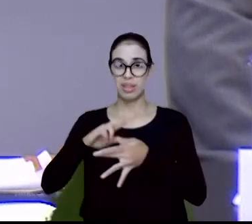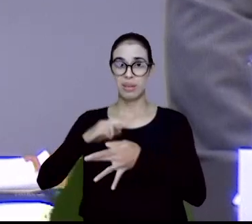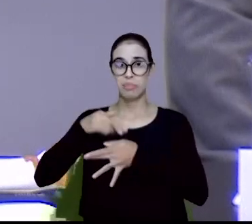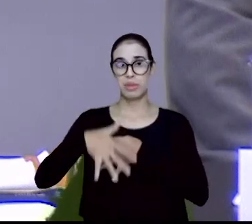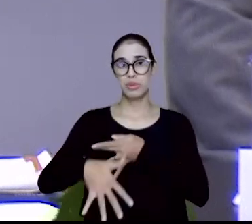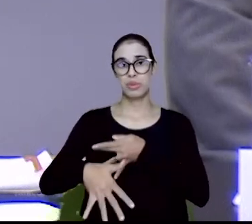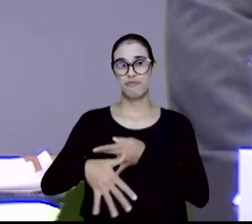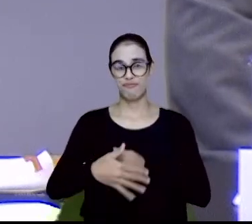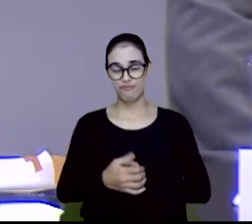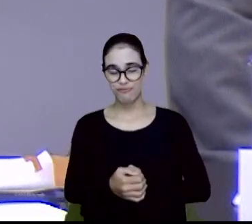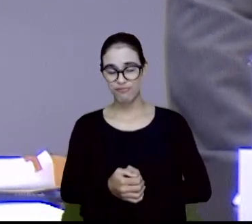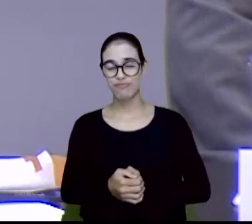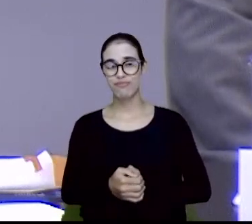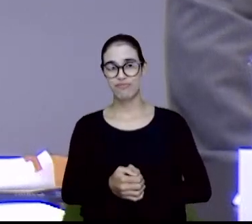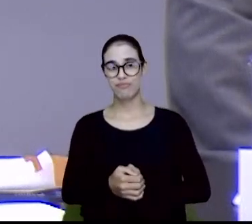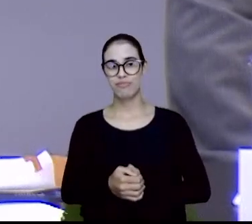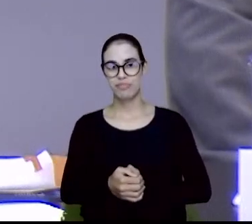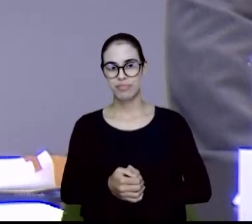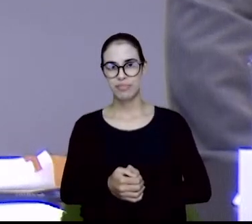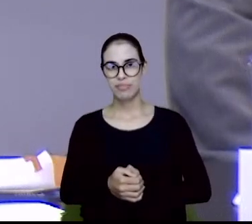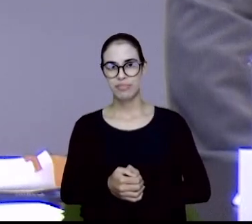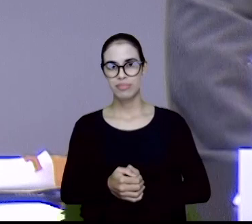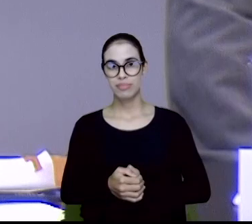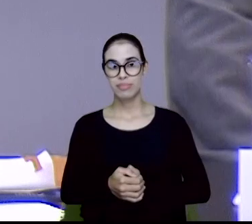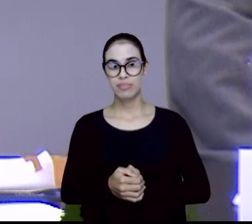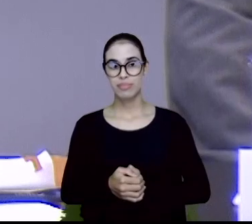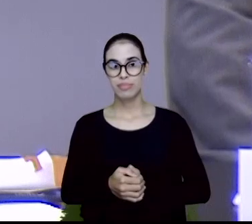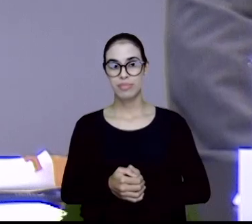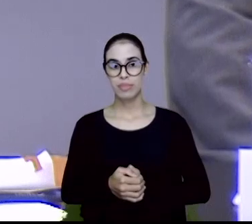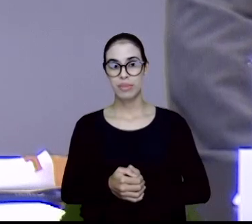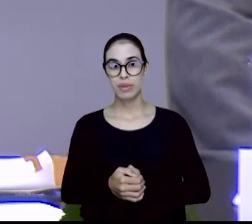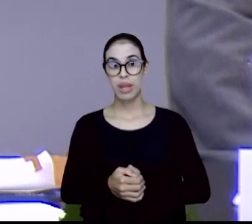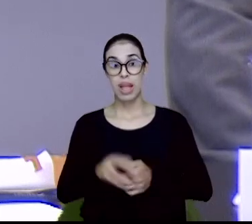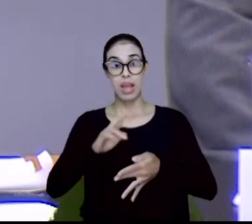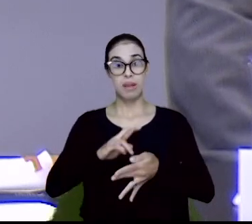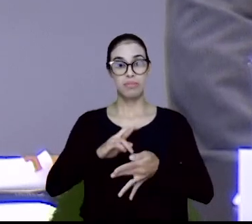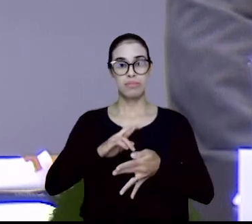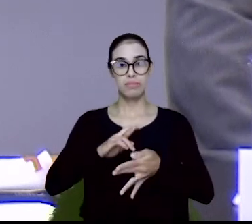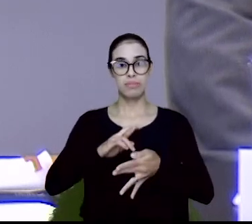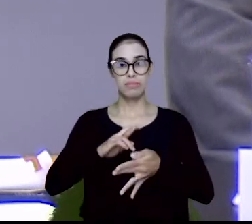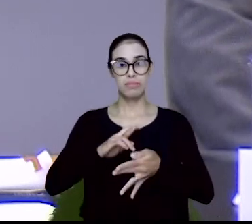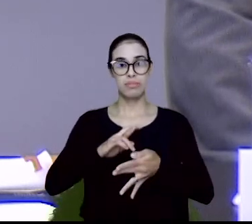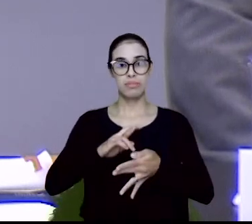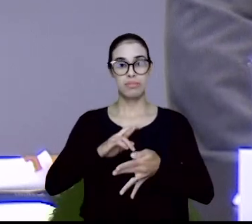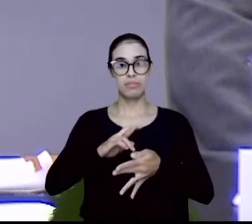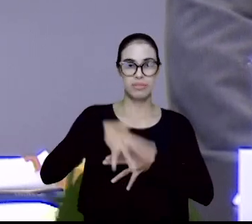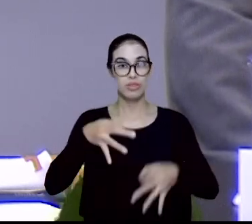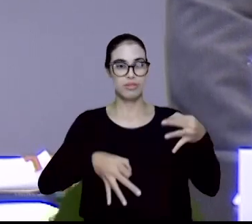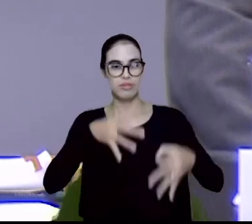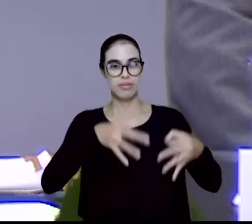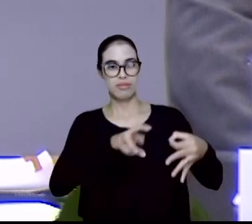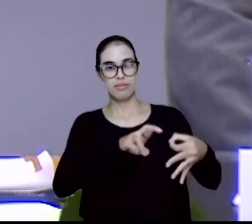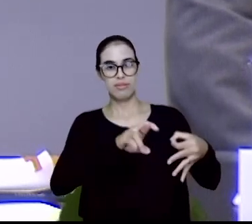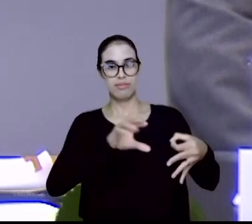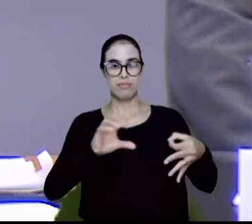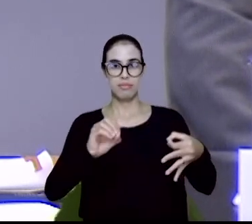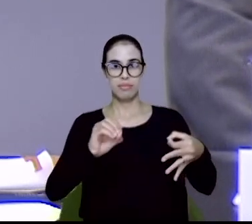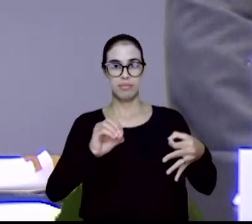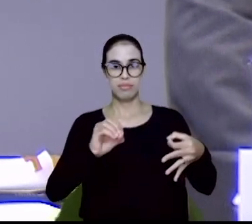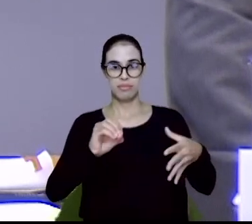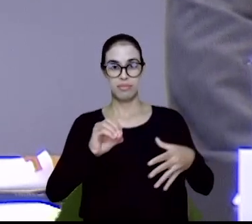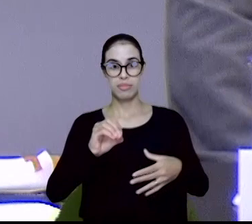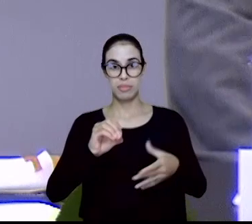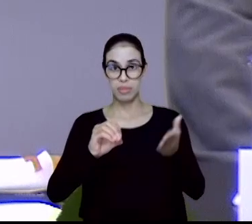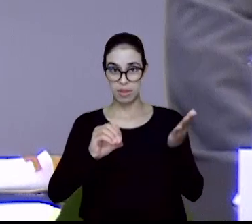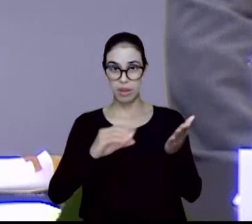Porque agora, o que significa a repercussão geral? Nos casos julgados em recurso extraordinário, portanto,